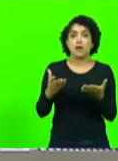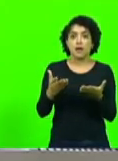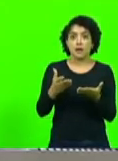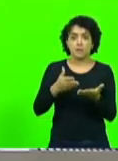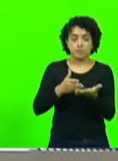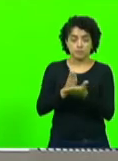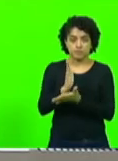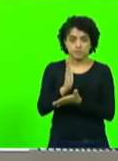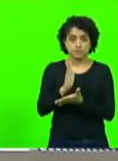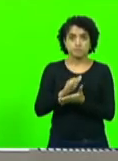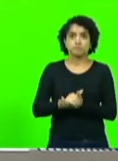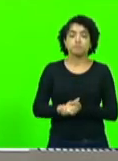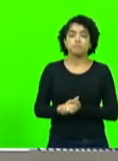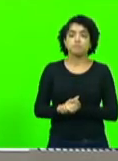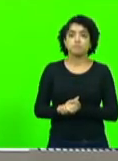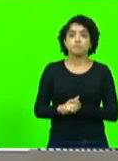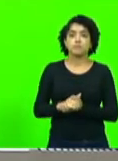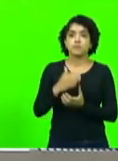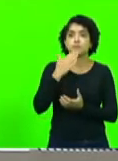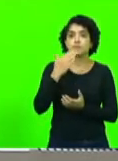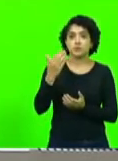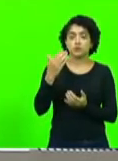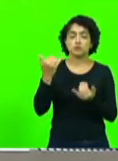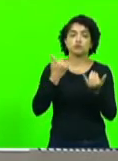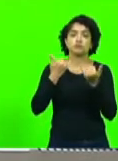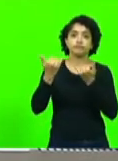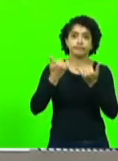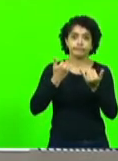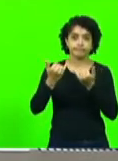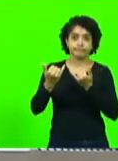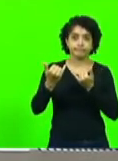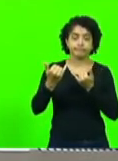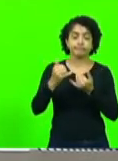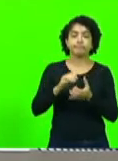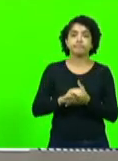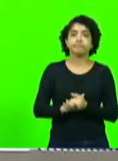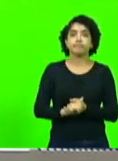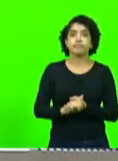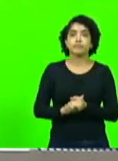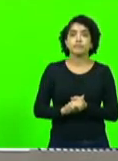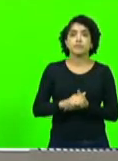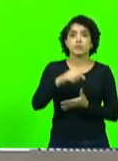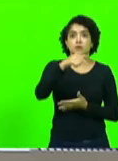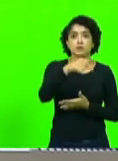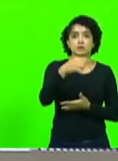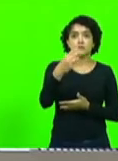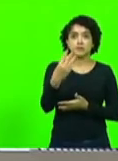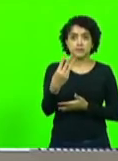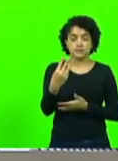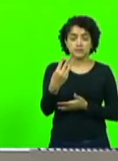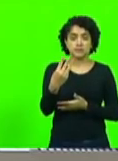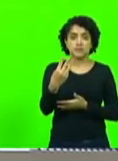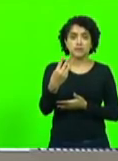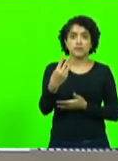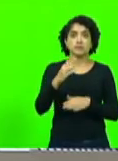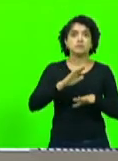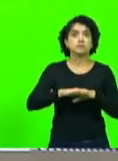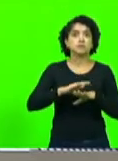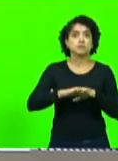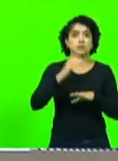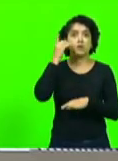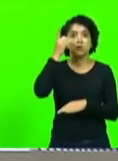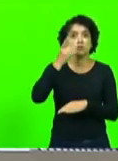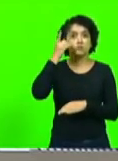Aprovado. Pedidos de informação. Pedido de informação 73. Autor, deputado João